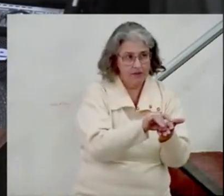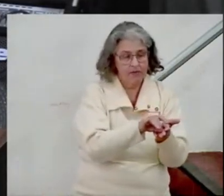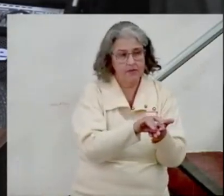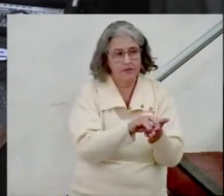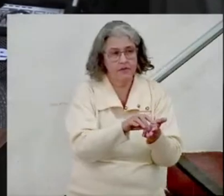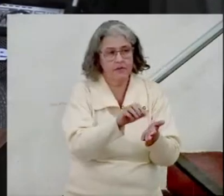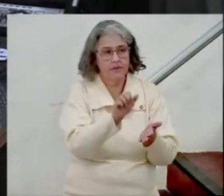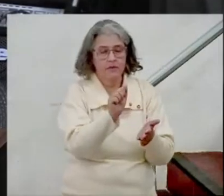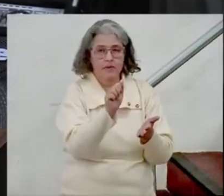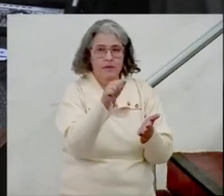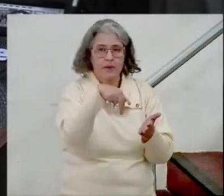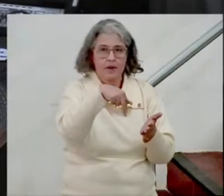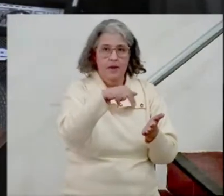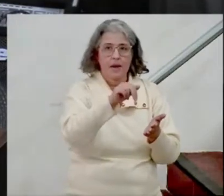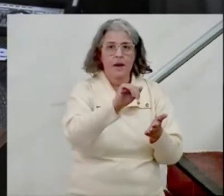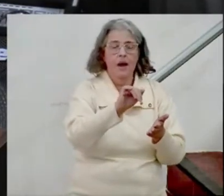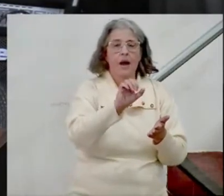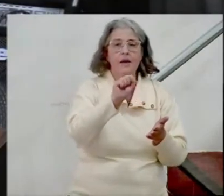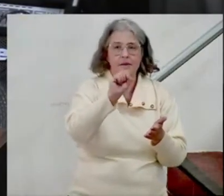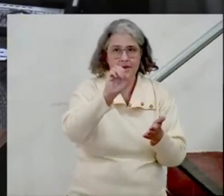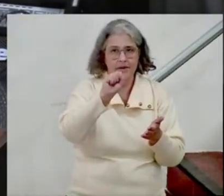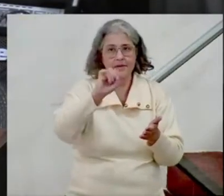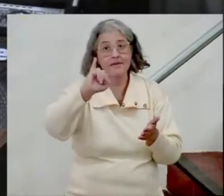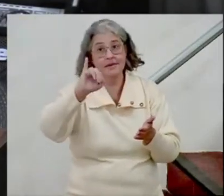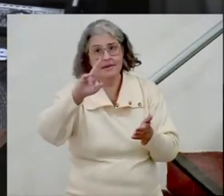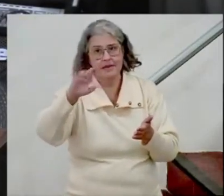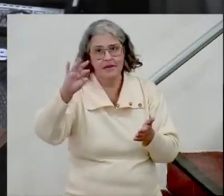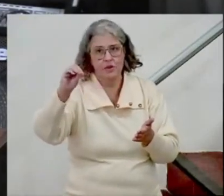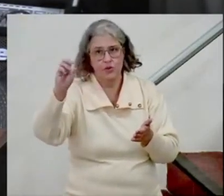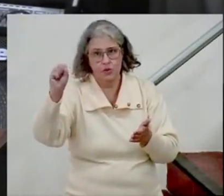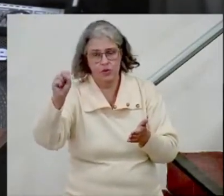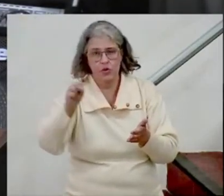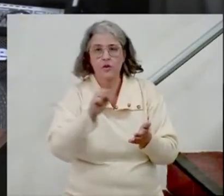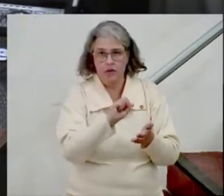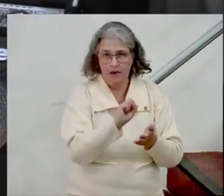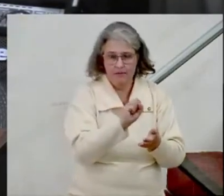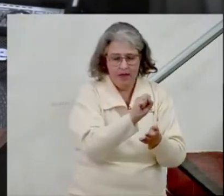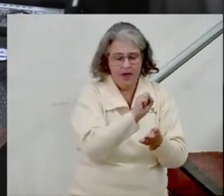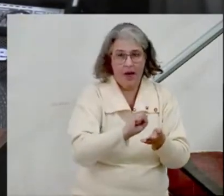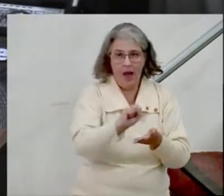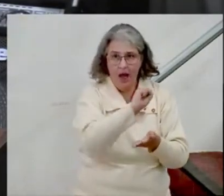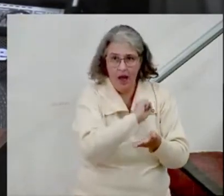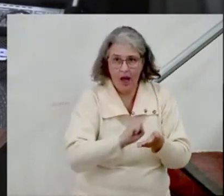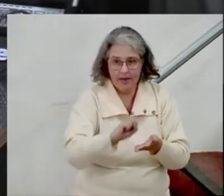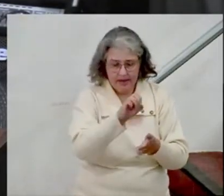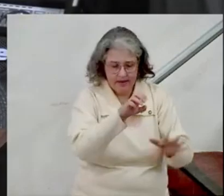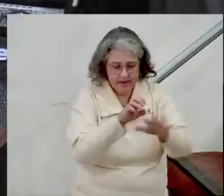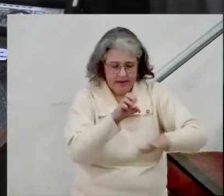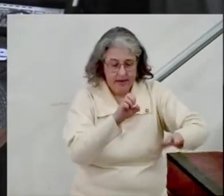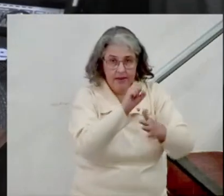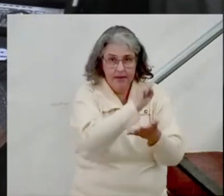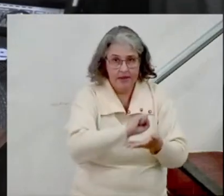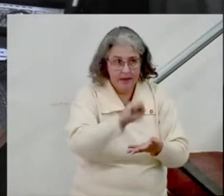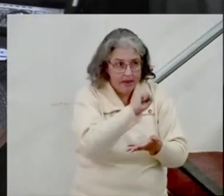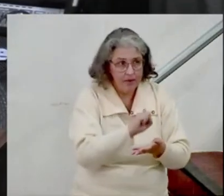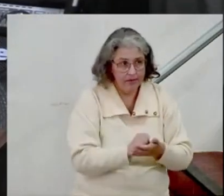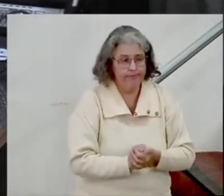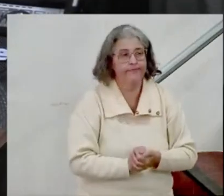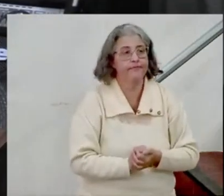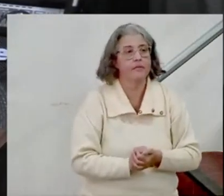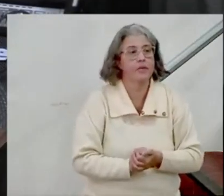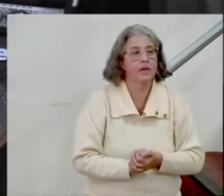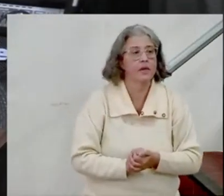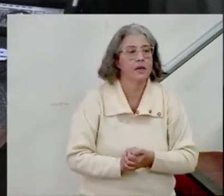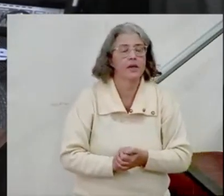que estão de marrom aí no seu mapa. Mas veja, eles estão razoavelmente grandes, mas não tão grandes a ponto de preocupar. E